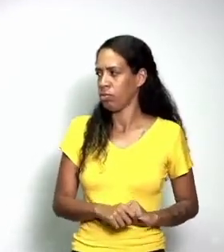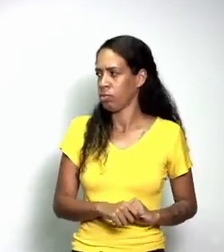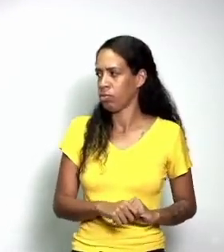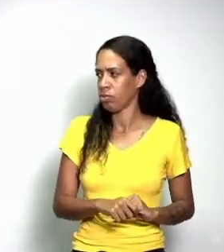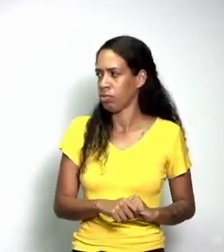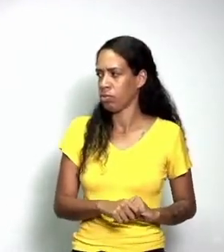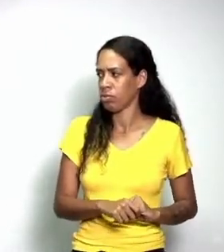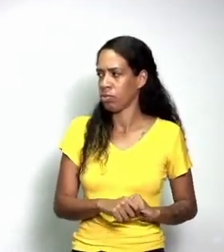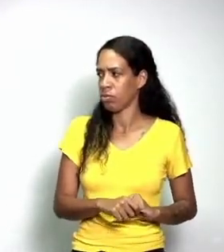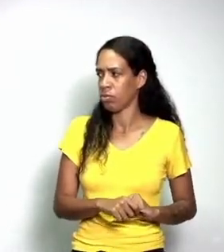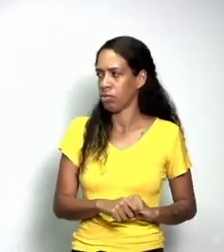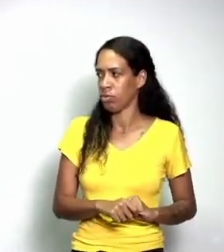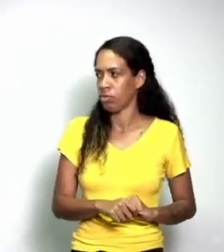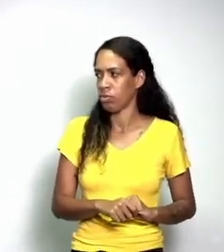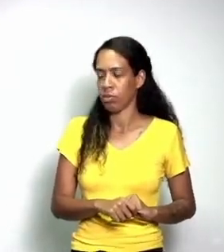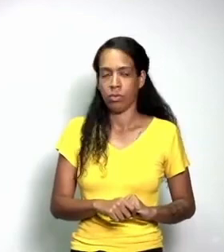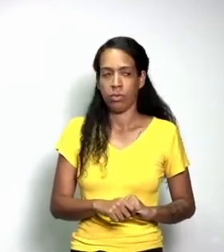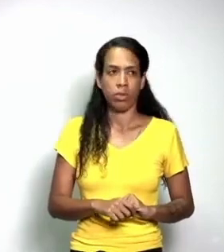assim.